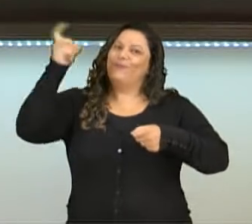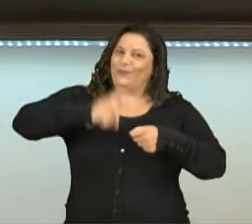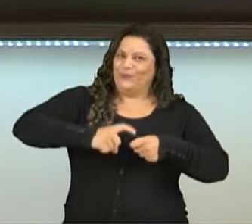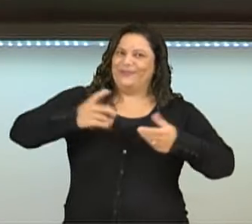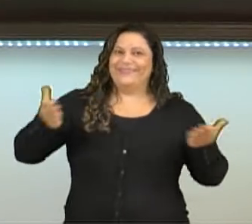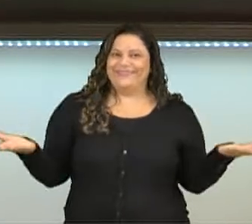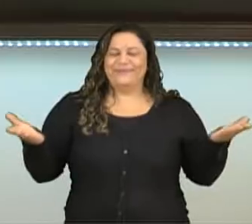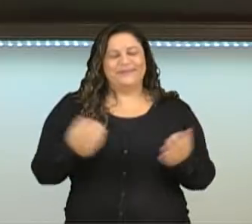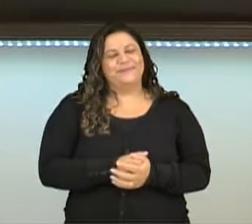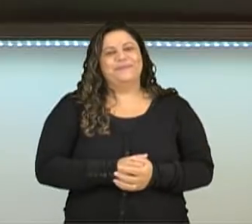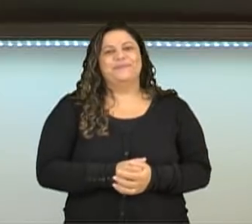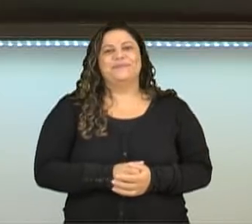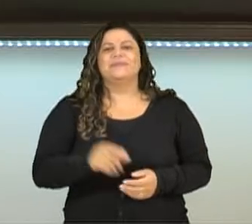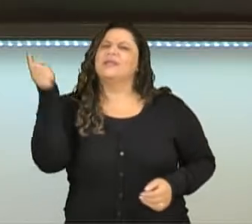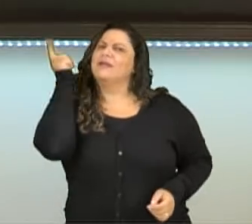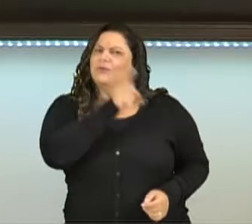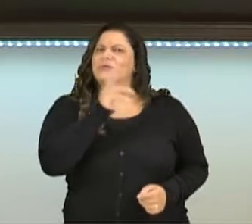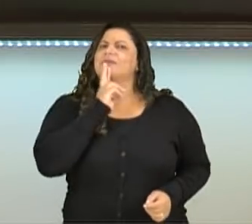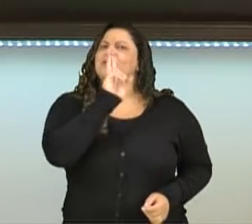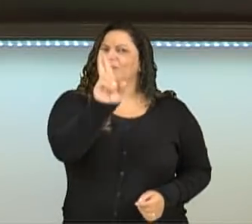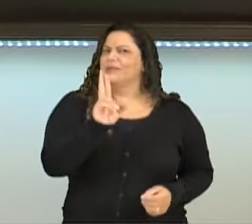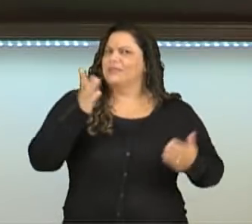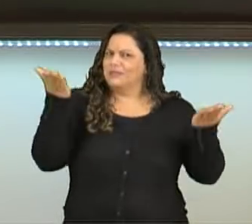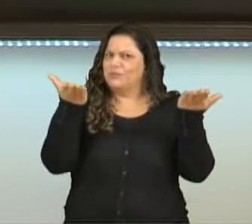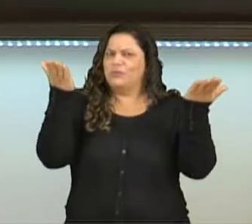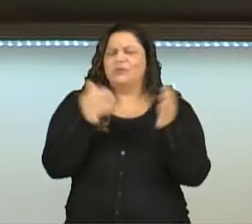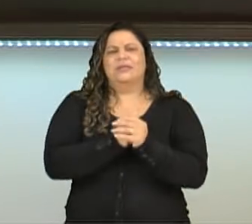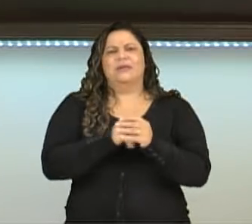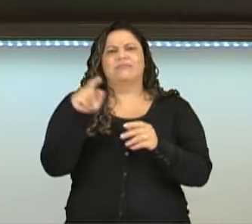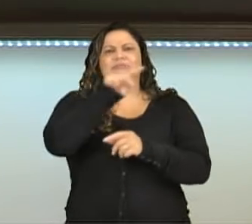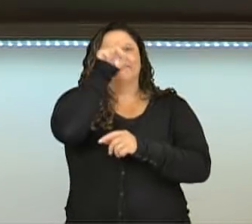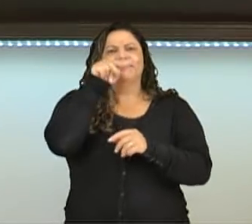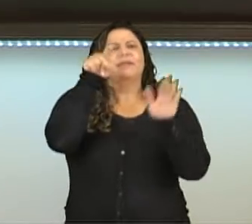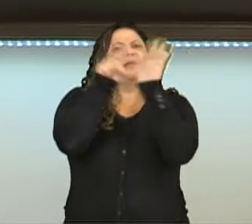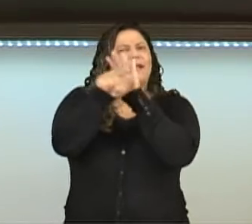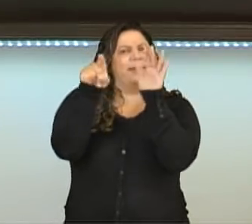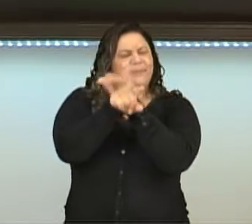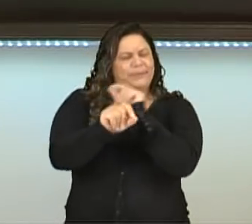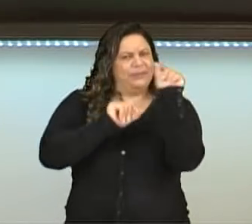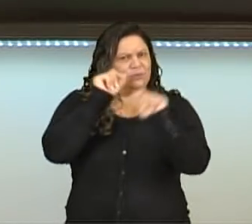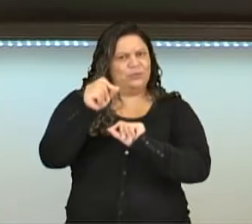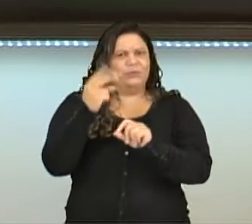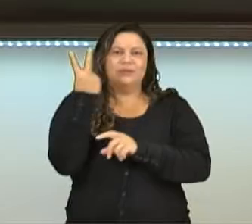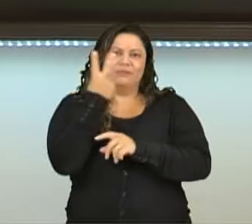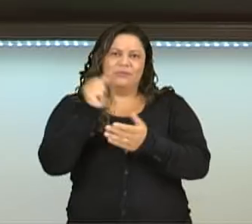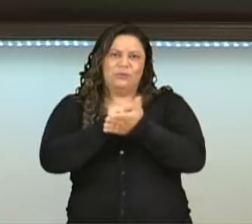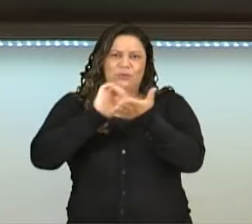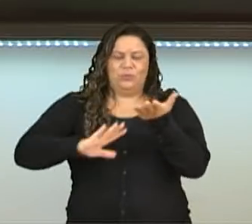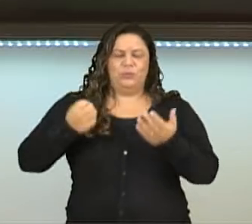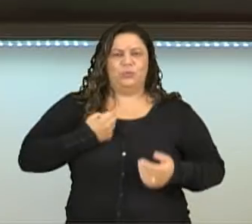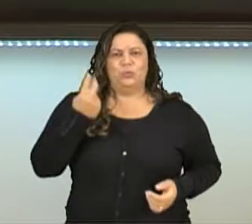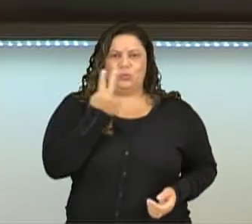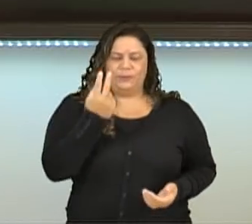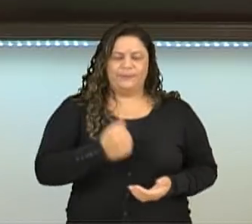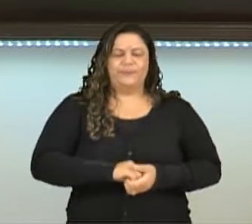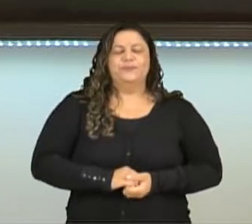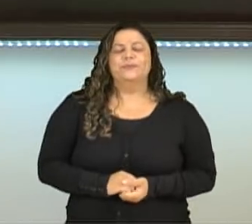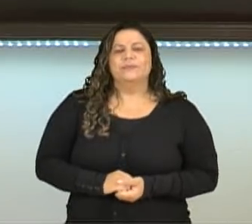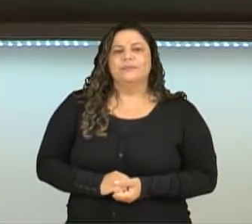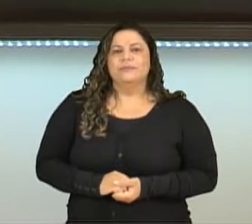Voltamos! E aí, conseguiram responder a nossa questão? A nossa segunda atividade? Então vamos para a